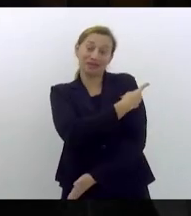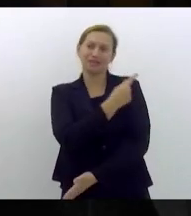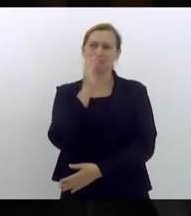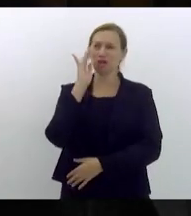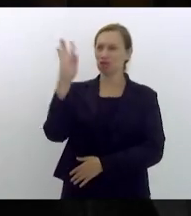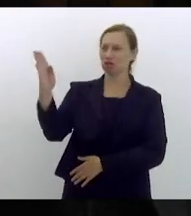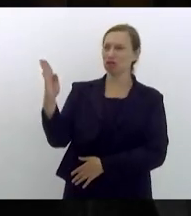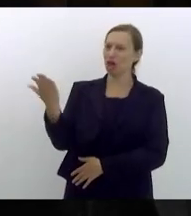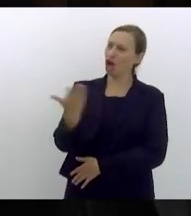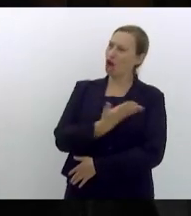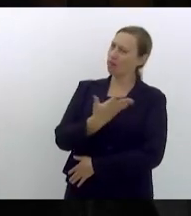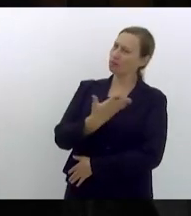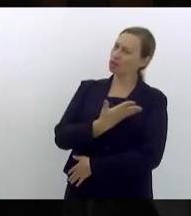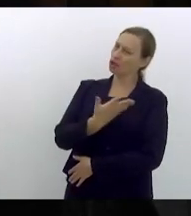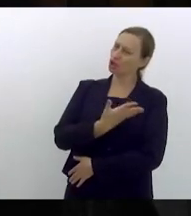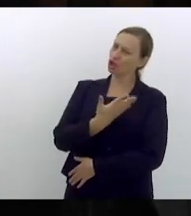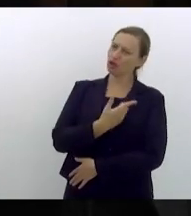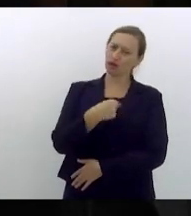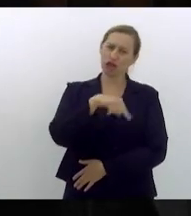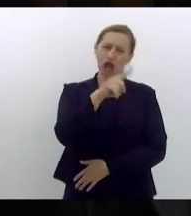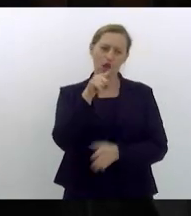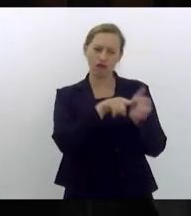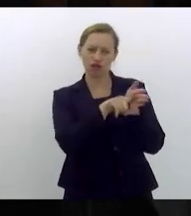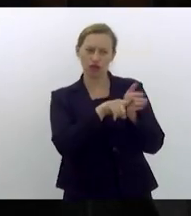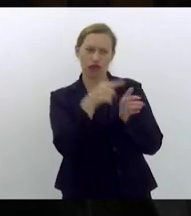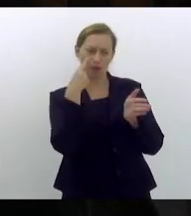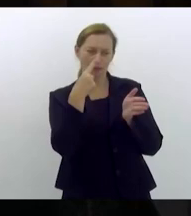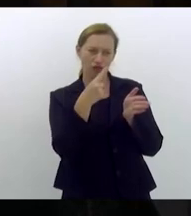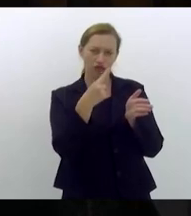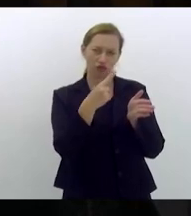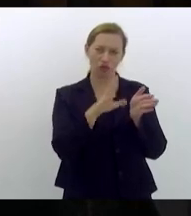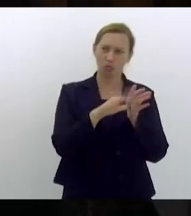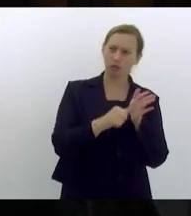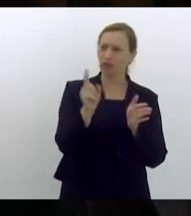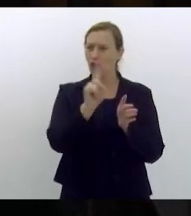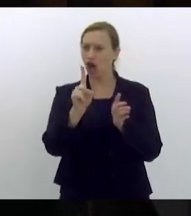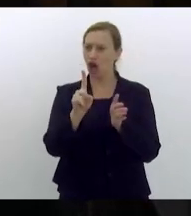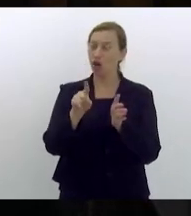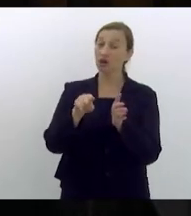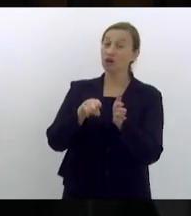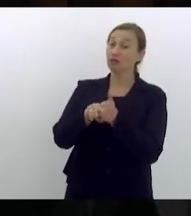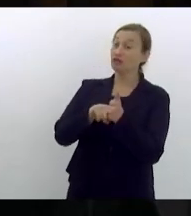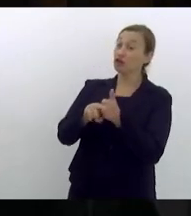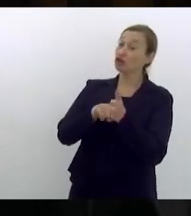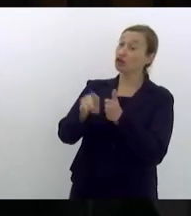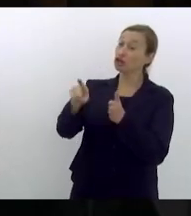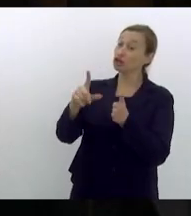companheiro roubou alguma coisa para ele não não